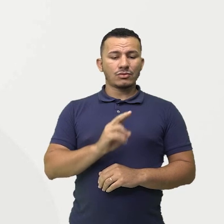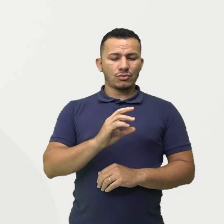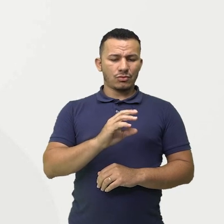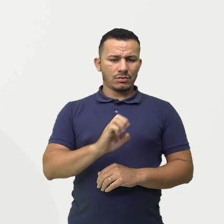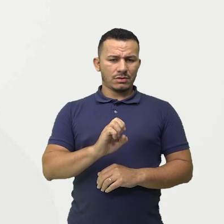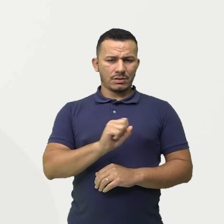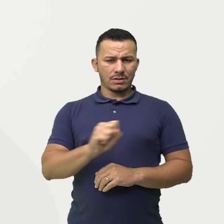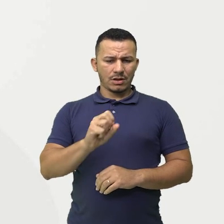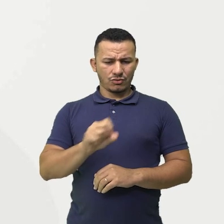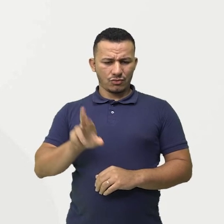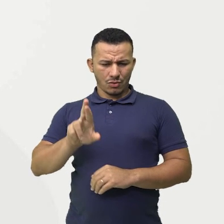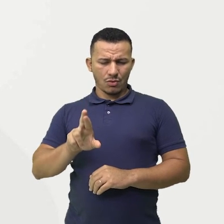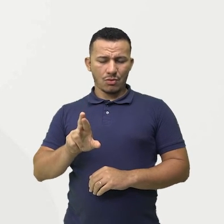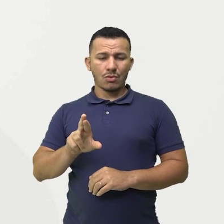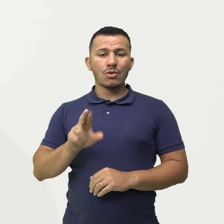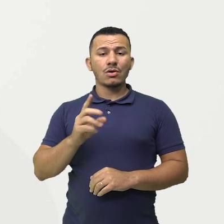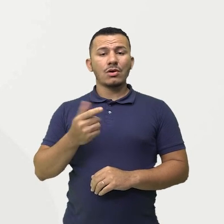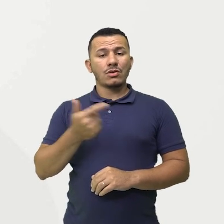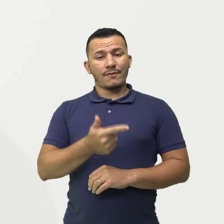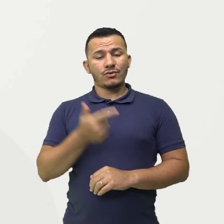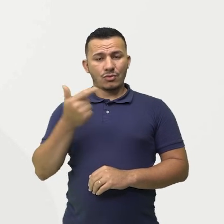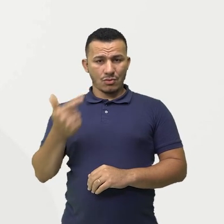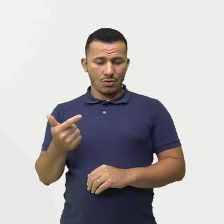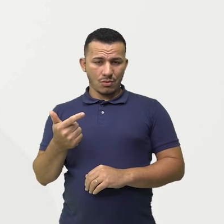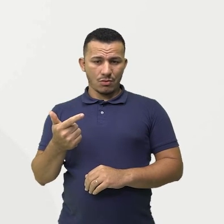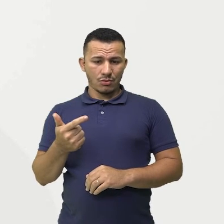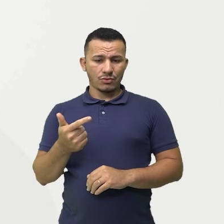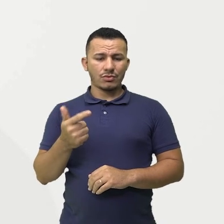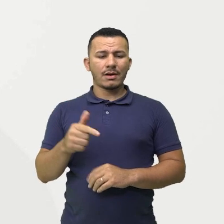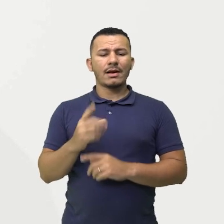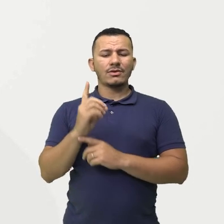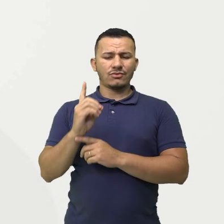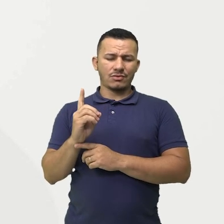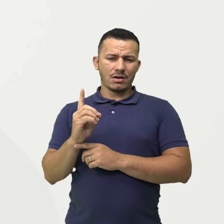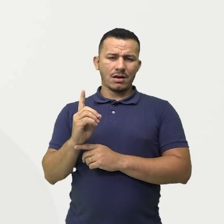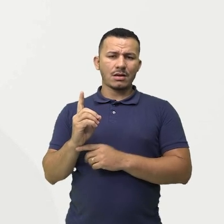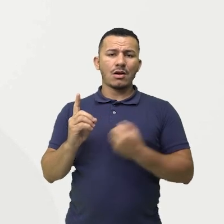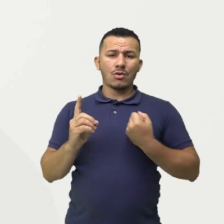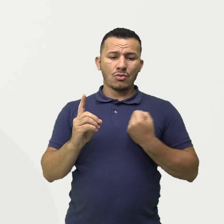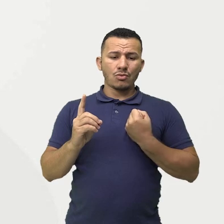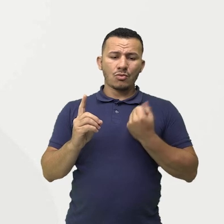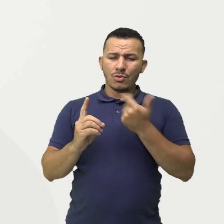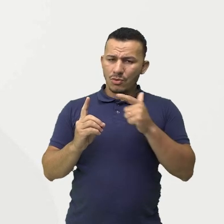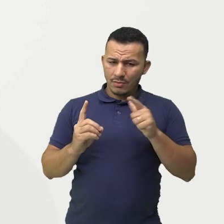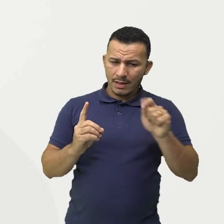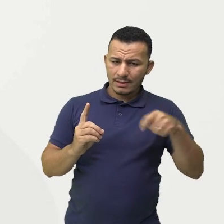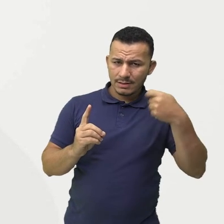22. Sucessor, lembrando que é o que está imediatamente à direita. O número não tem sinal, ele é